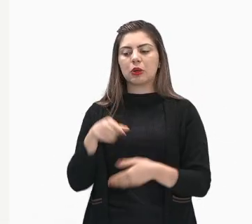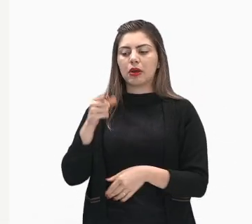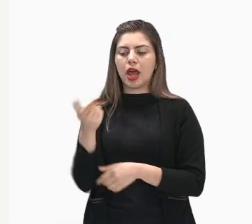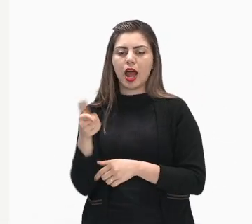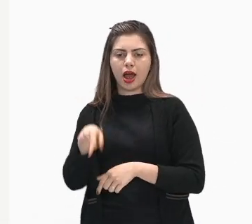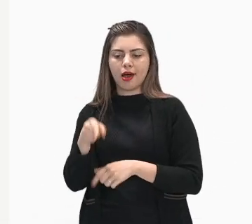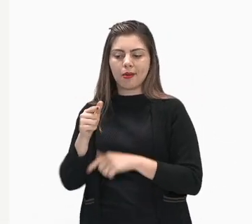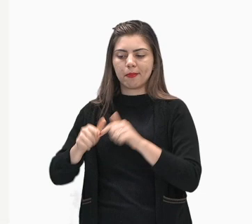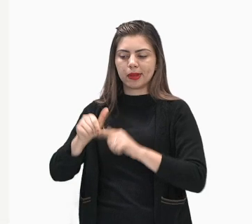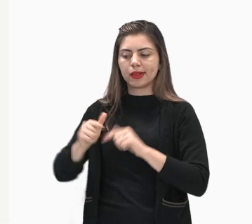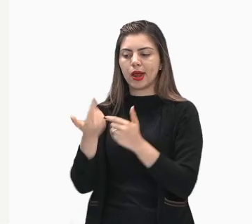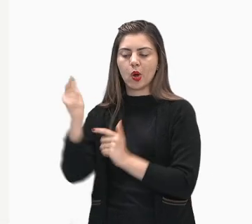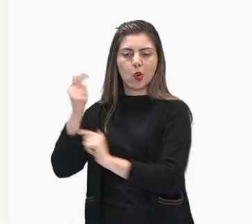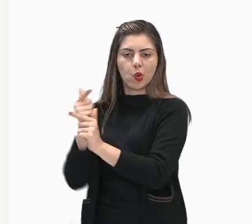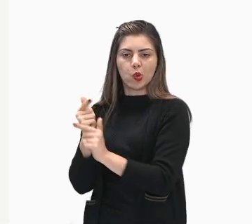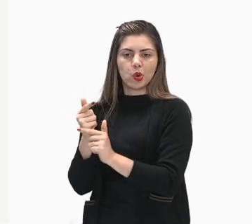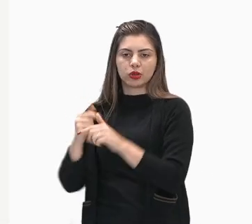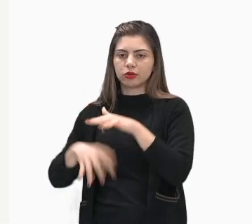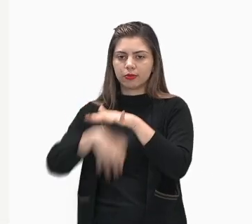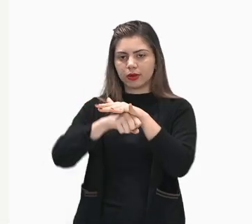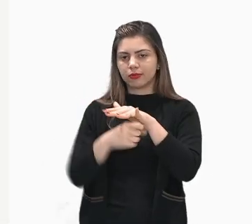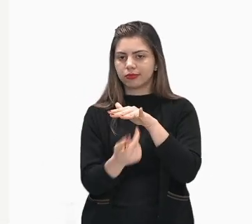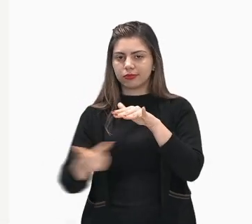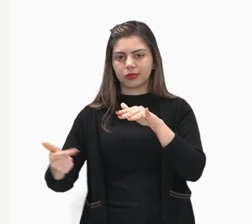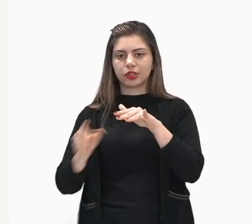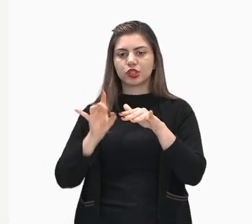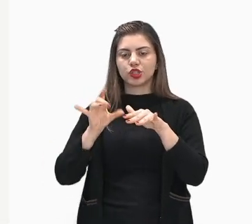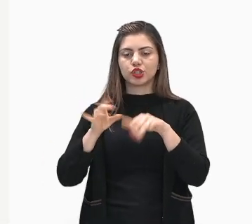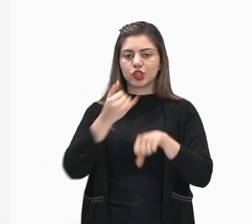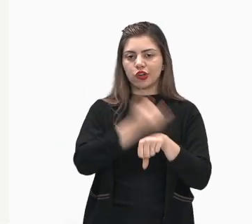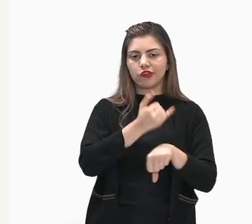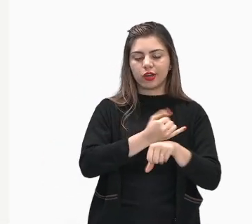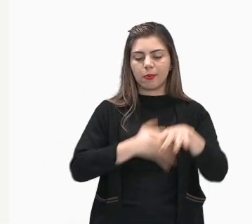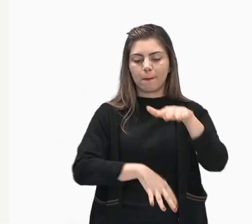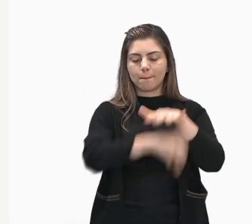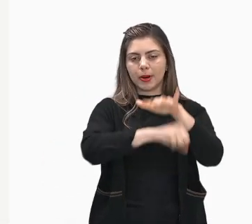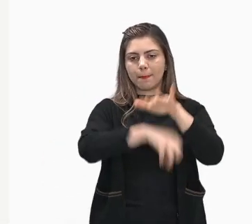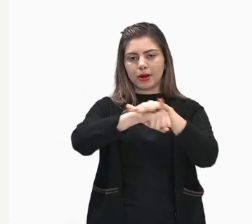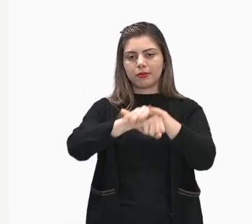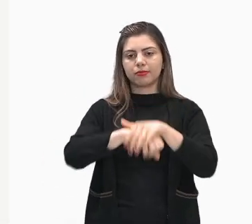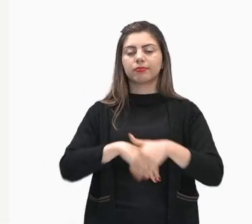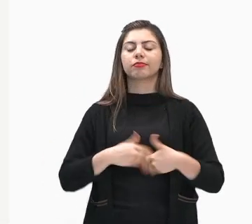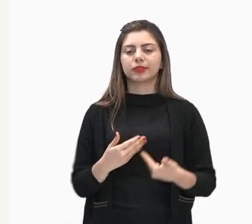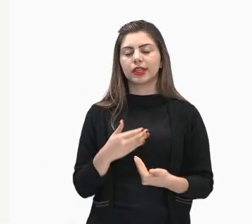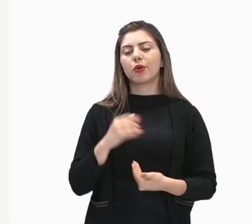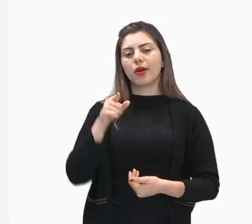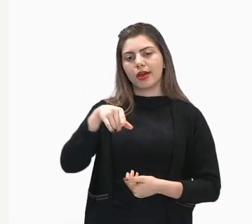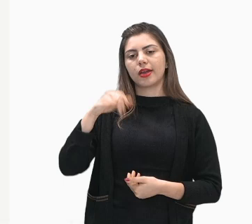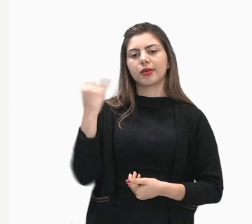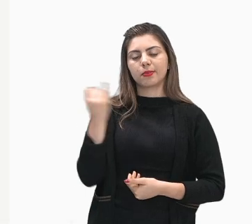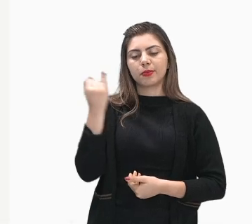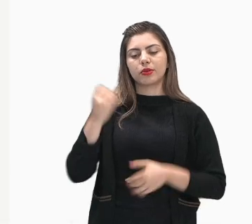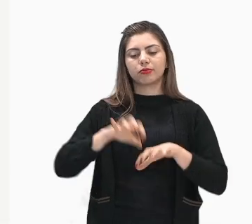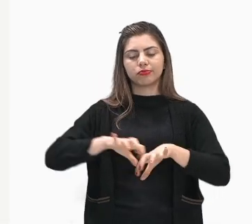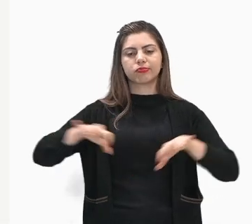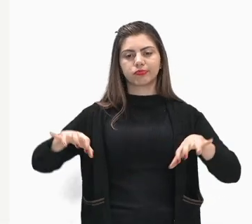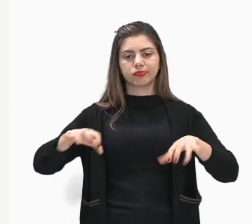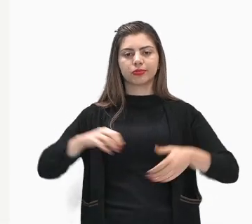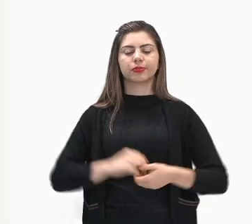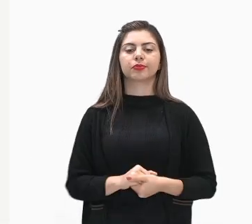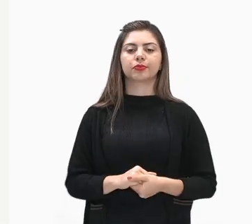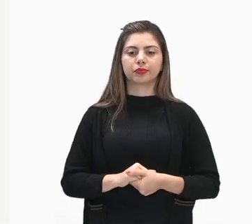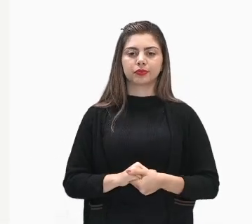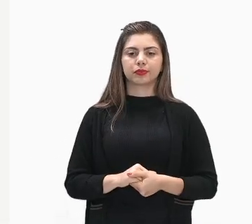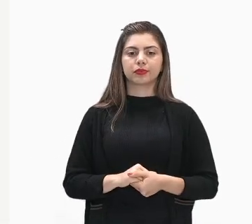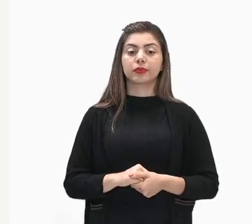ser atraído pela magnetita, pelos ímãs naturais. Então ele serve para essa separação. Também serve para mover, né, essa